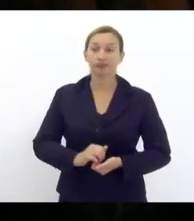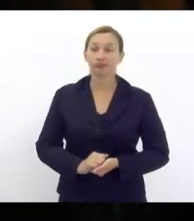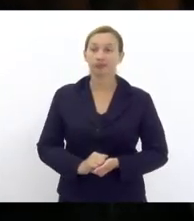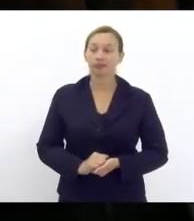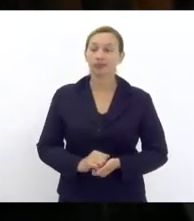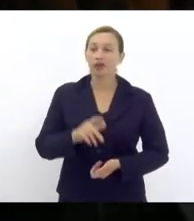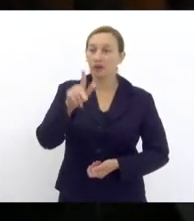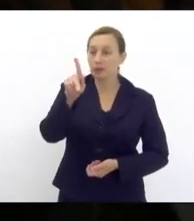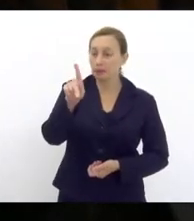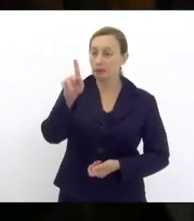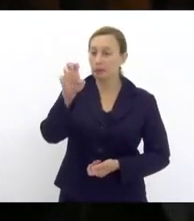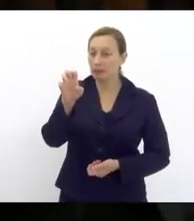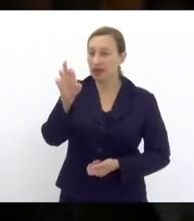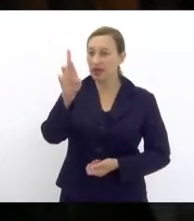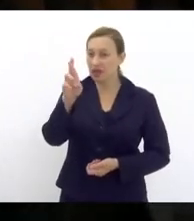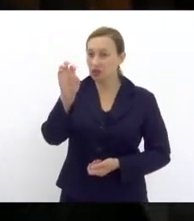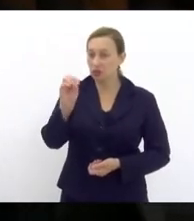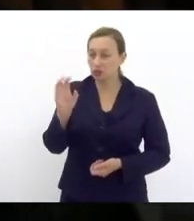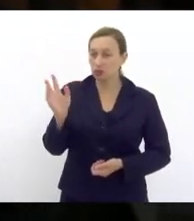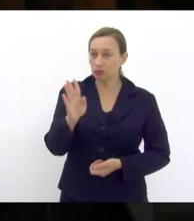Pedro Brazão,